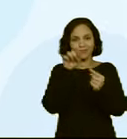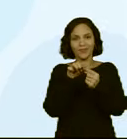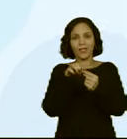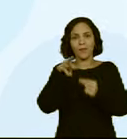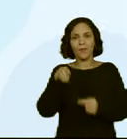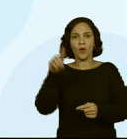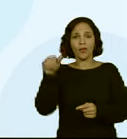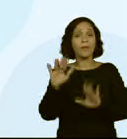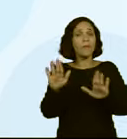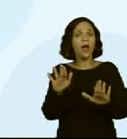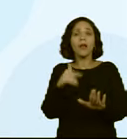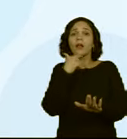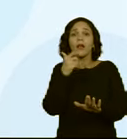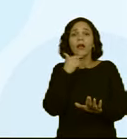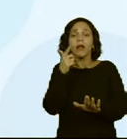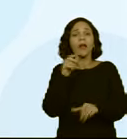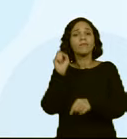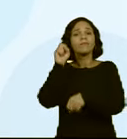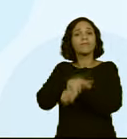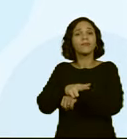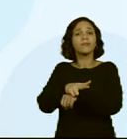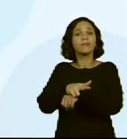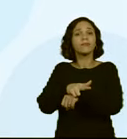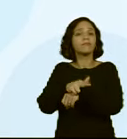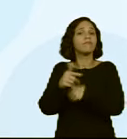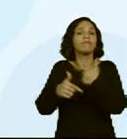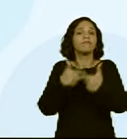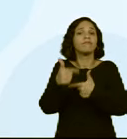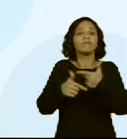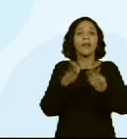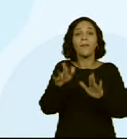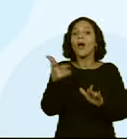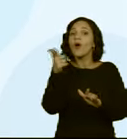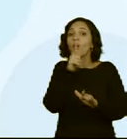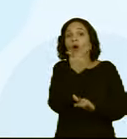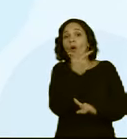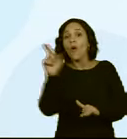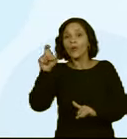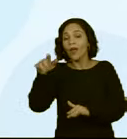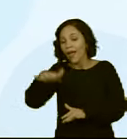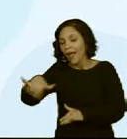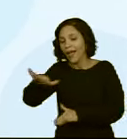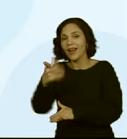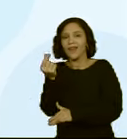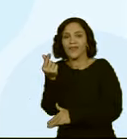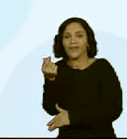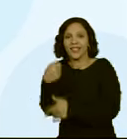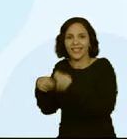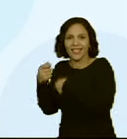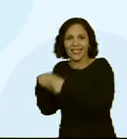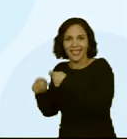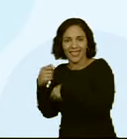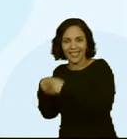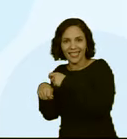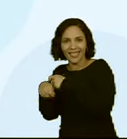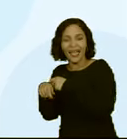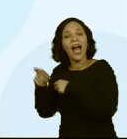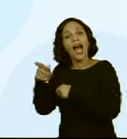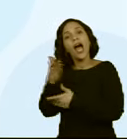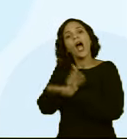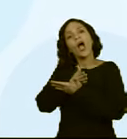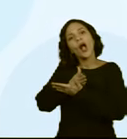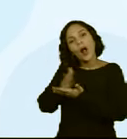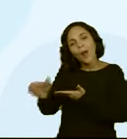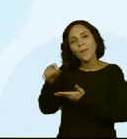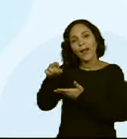só que ela não consegue um emprego na revista de moda e consegue um emprego em uma revista financeira E aí ela